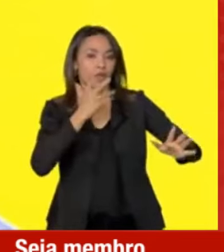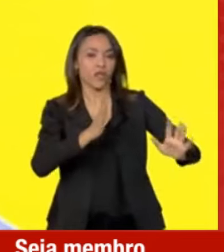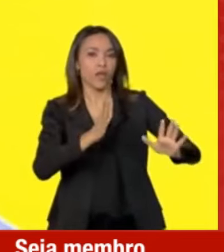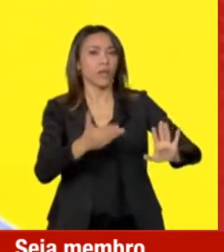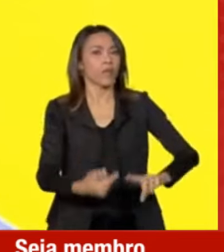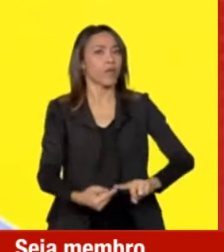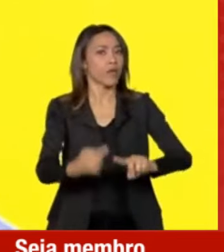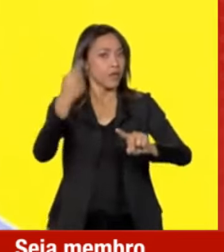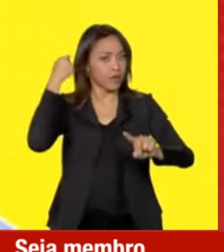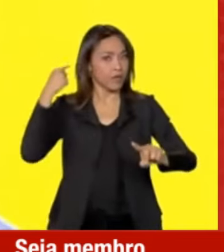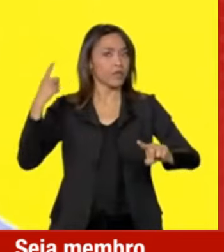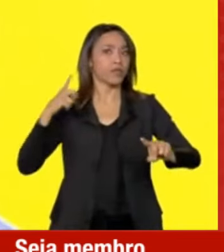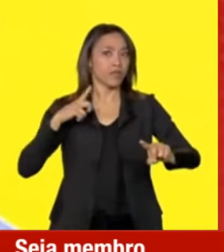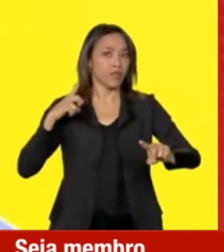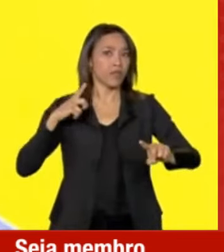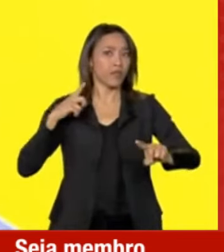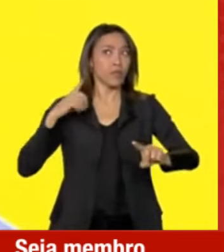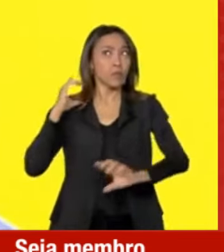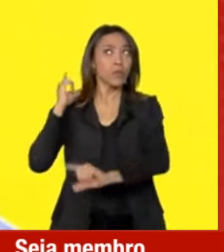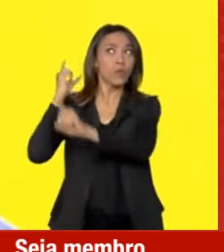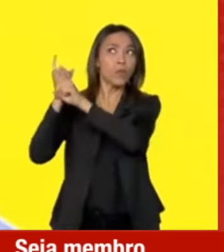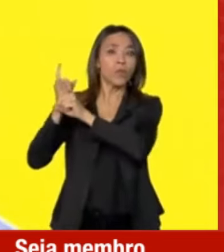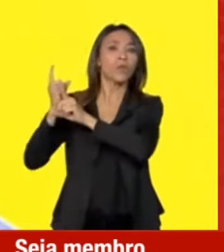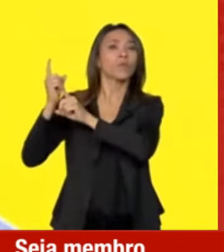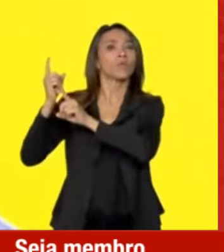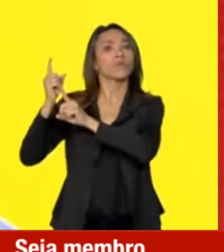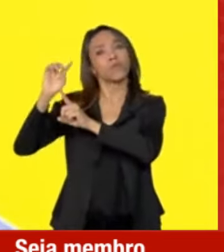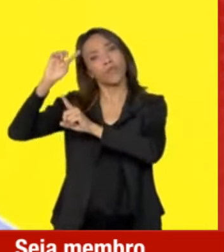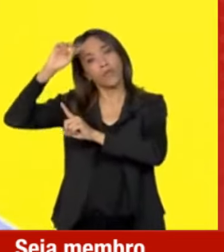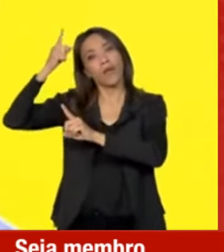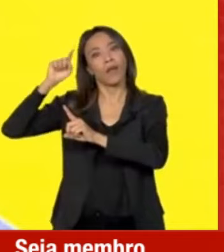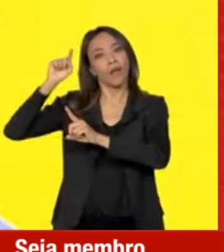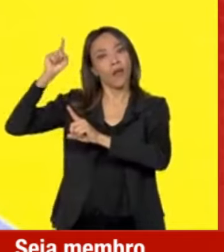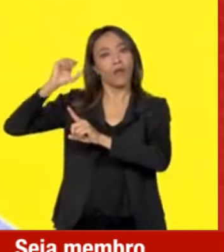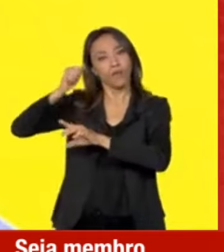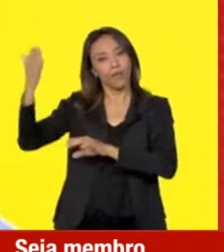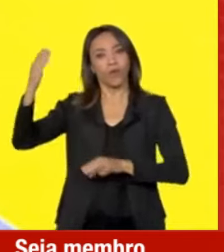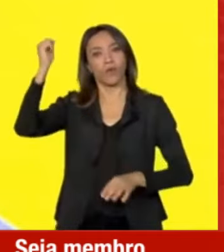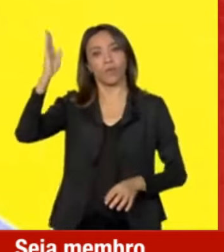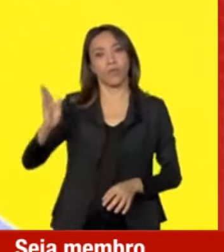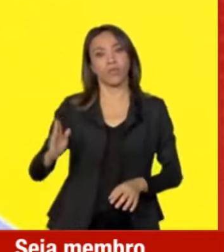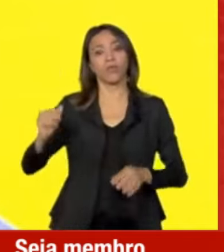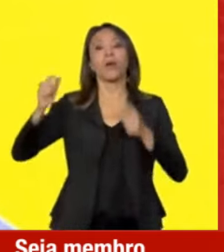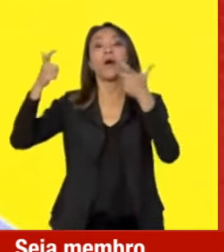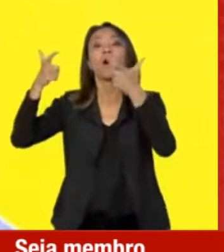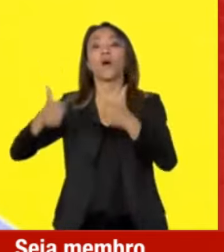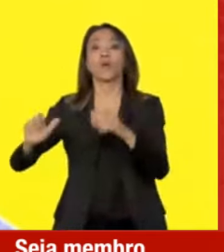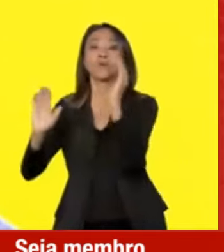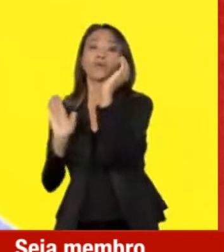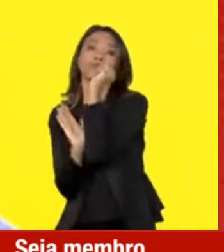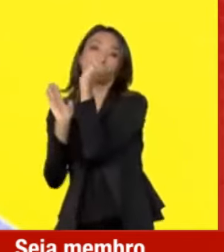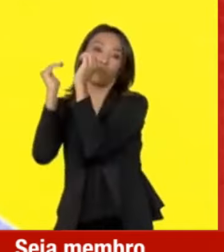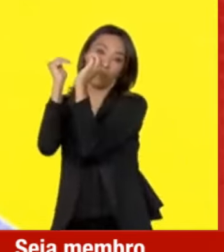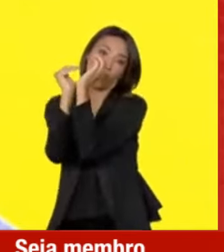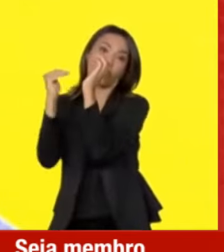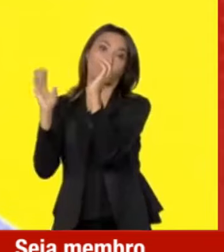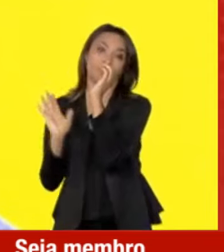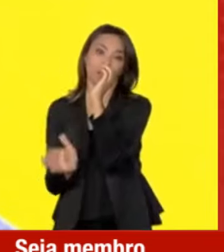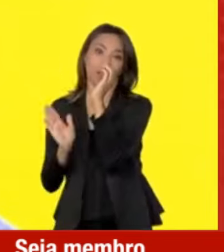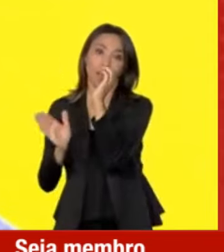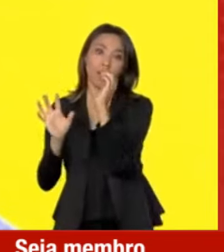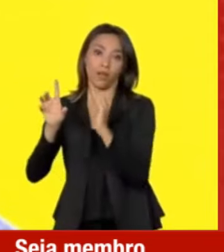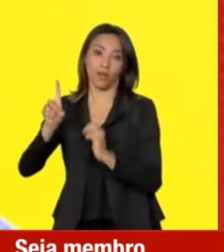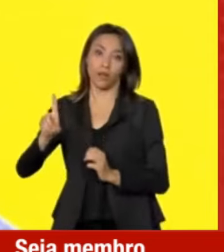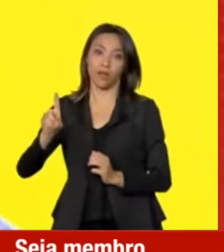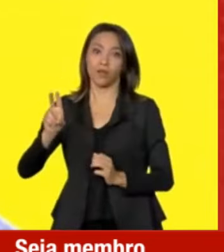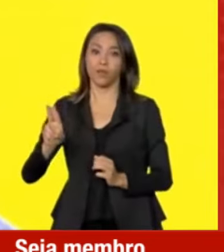no exterior. Essa ideia foi lançada, inclusive, em Dubai, né, com o Ilan Goldfein,